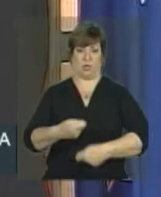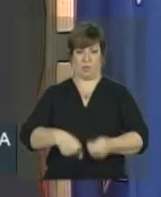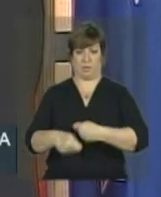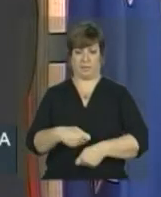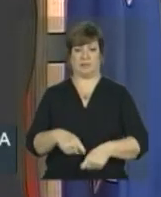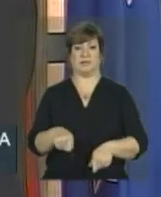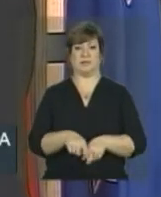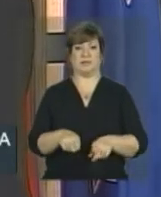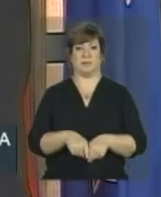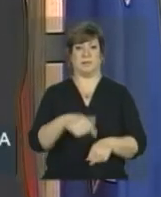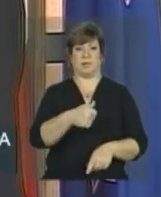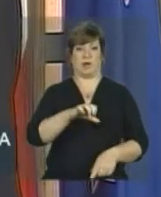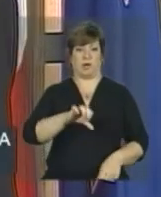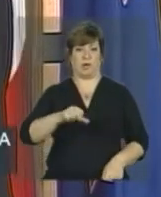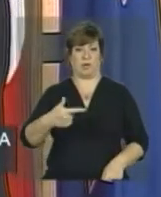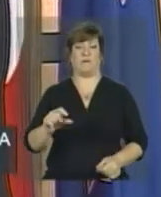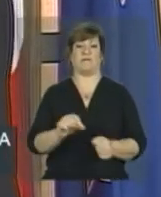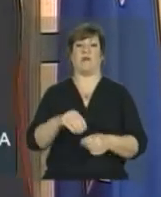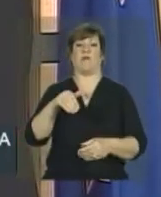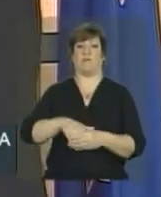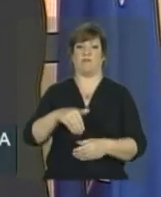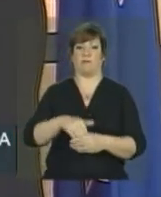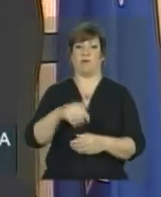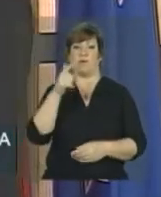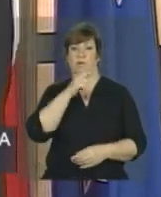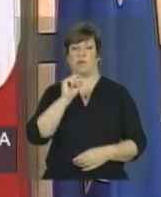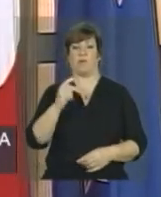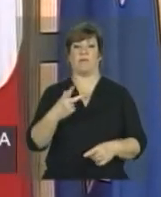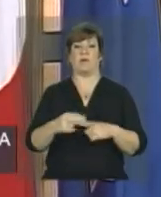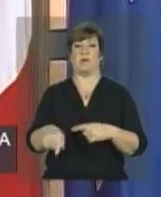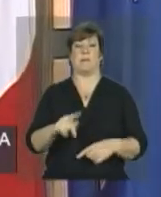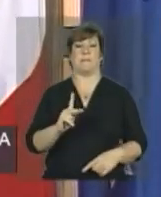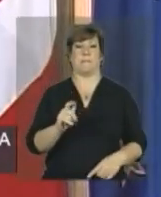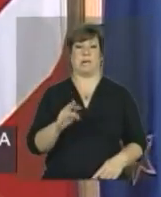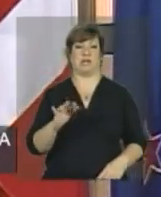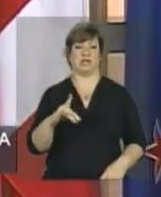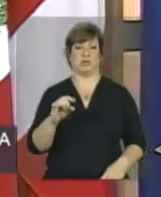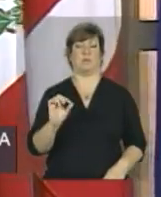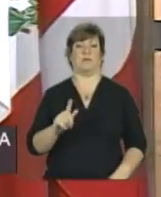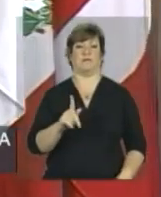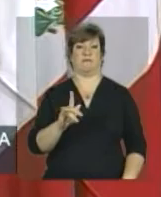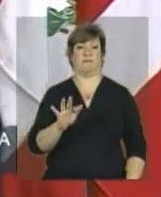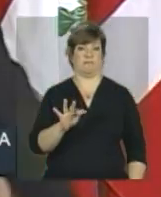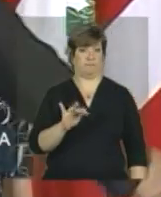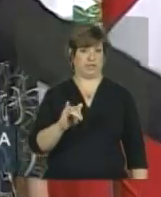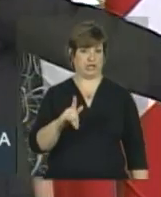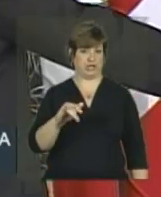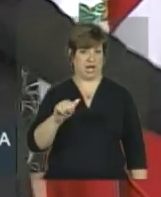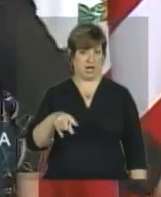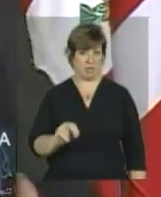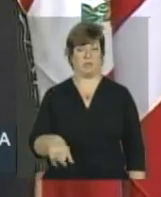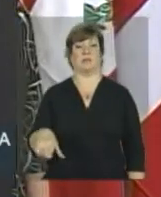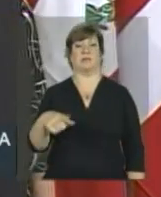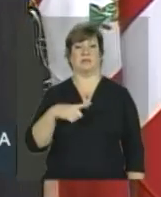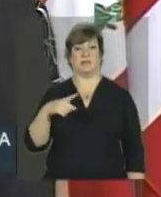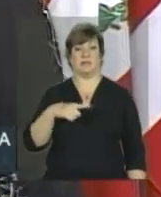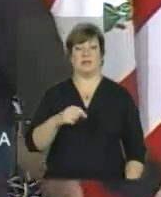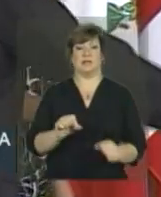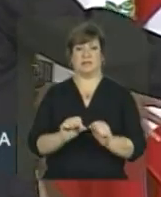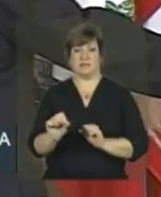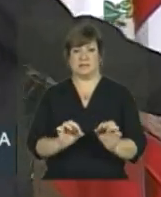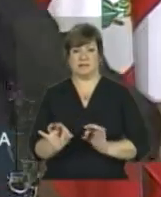ocorreram eleições que foram vencidas pelo Partido Político Fijiano. A revisão constitucional